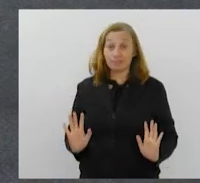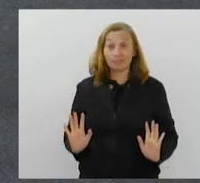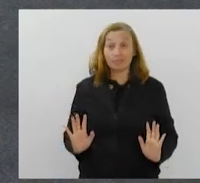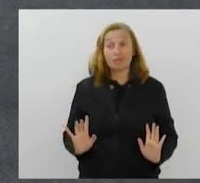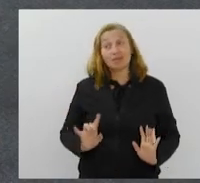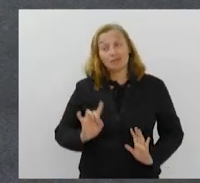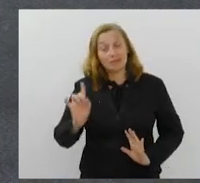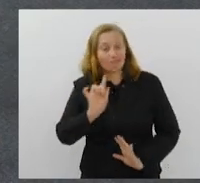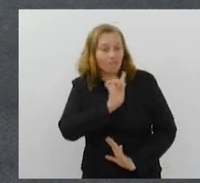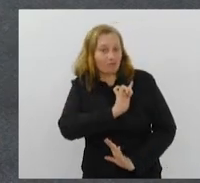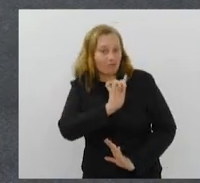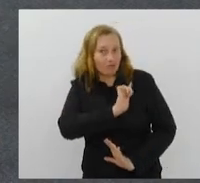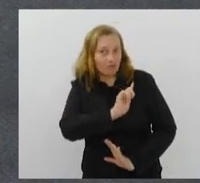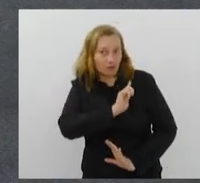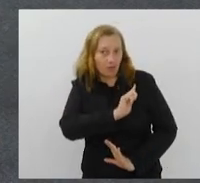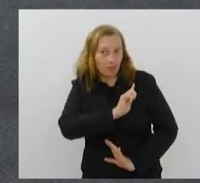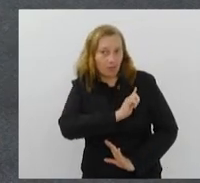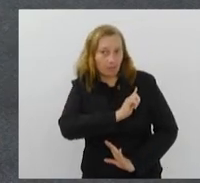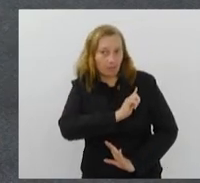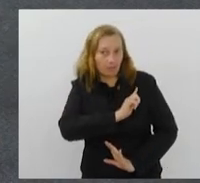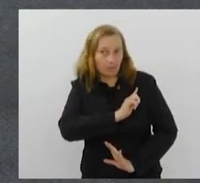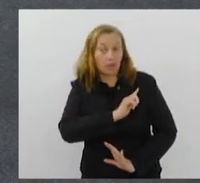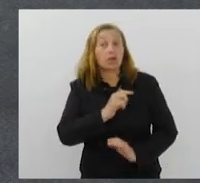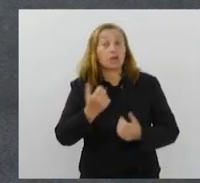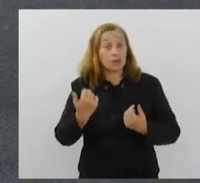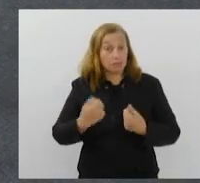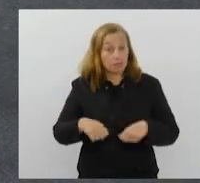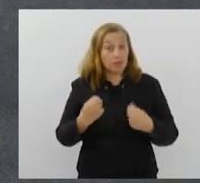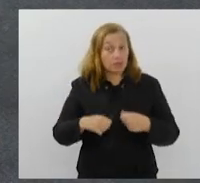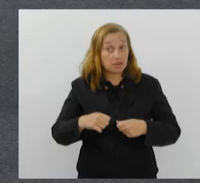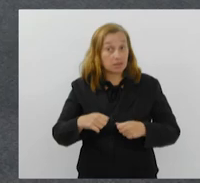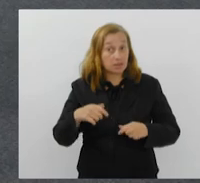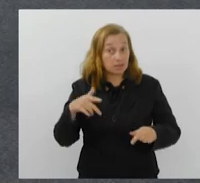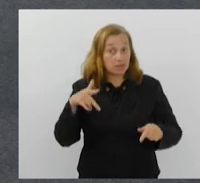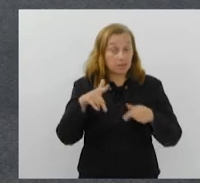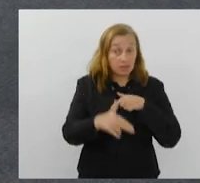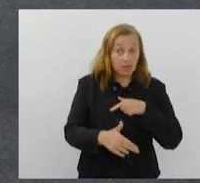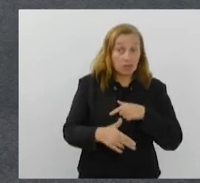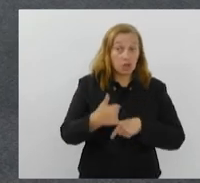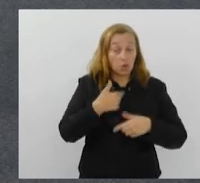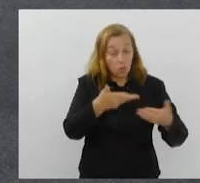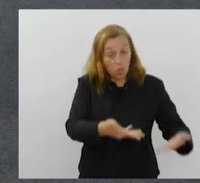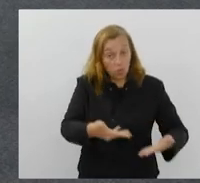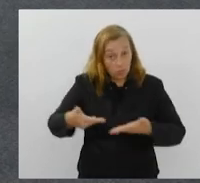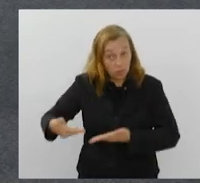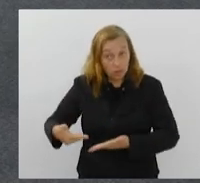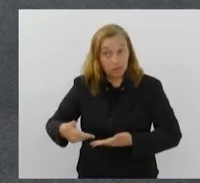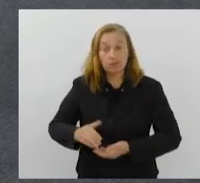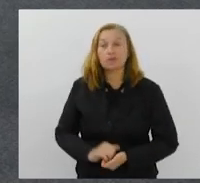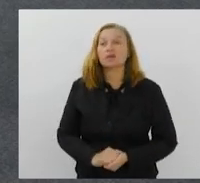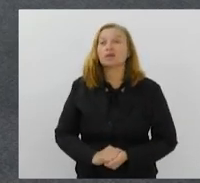na gestão, que devem ser reprimidos. E eu convido a